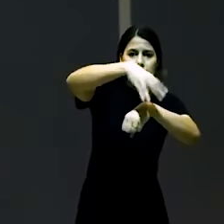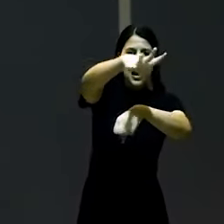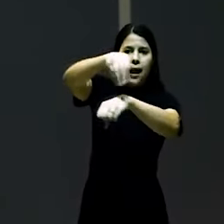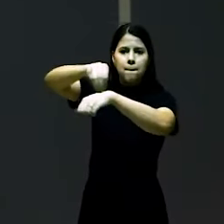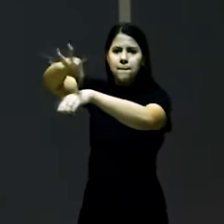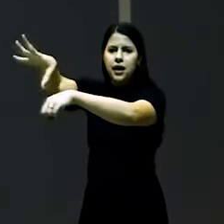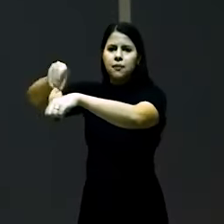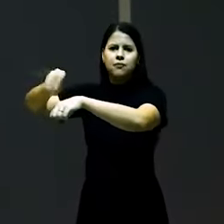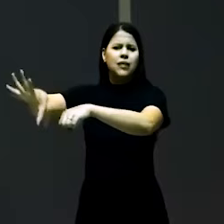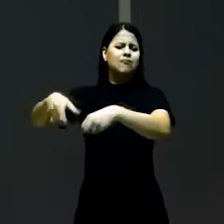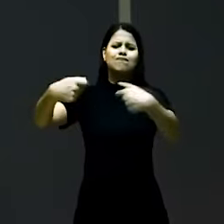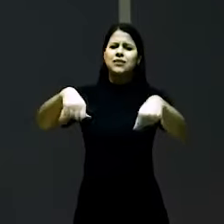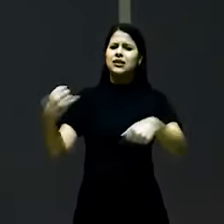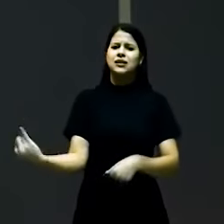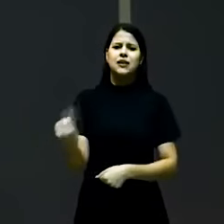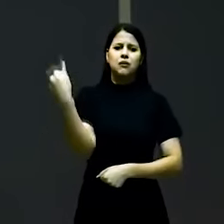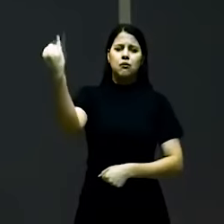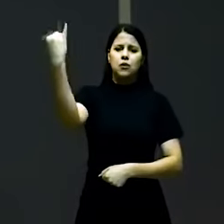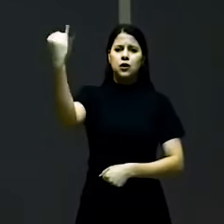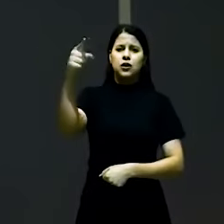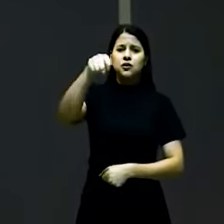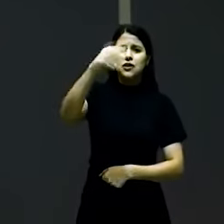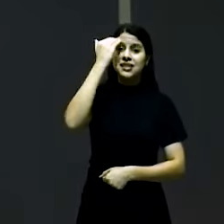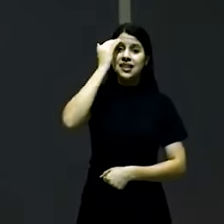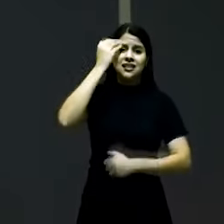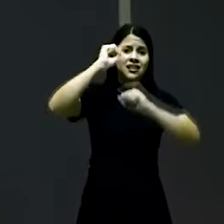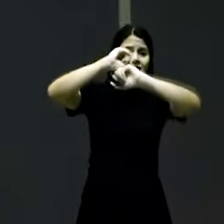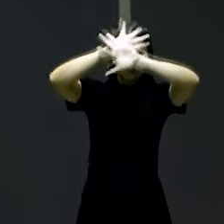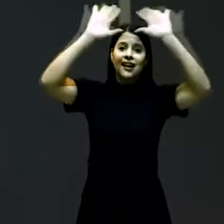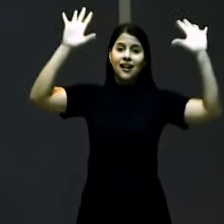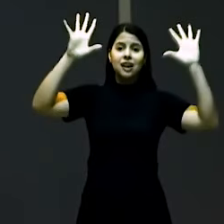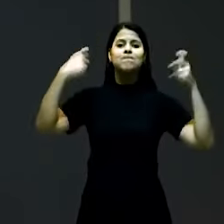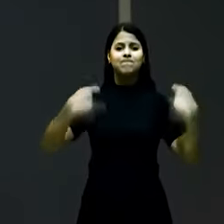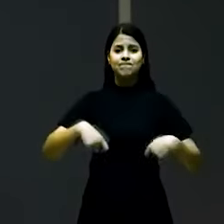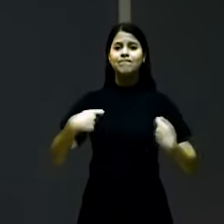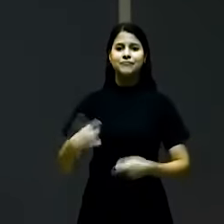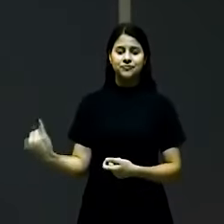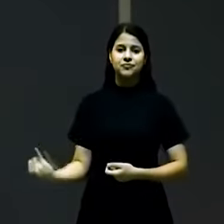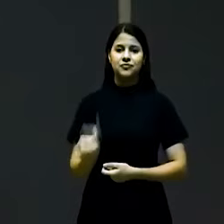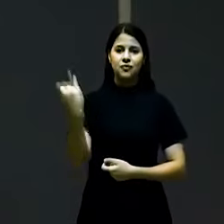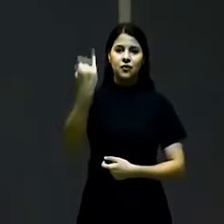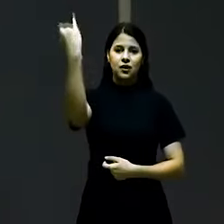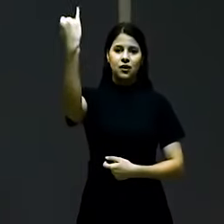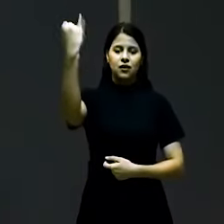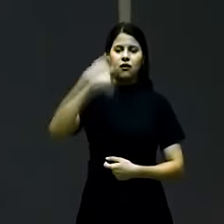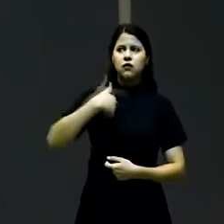clara. Você precisa entender a palavra de Deus para você sair